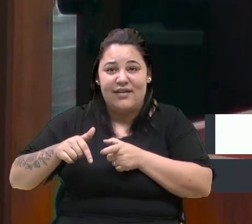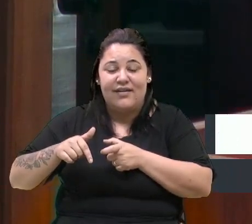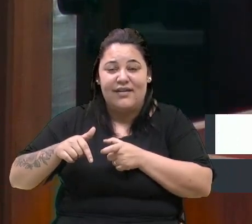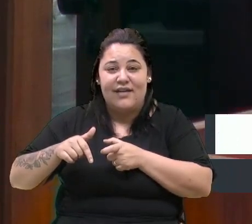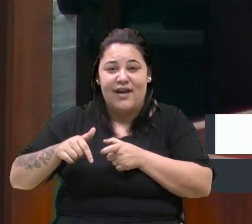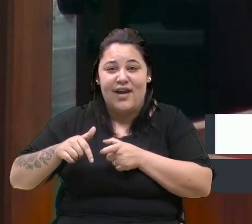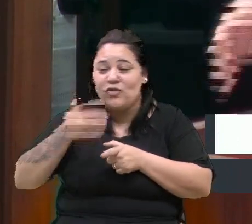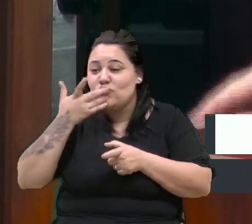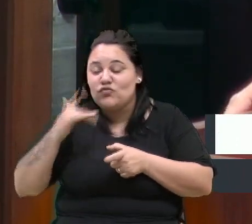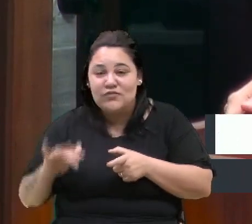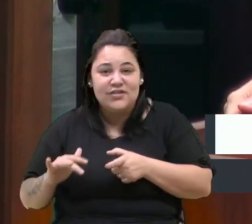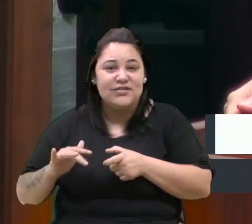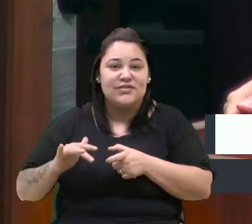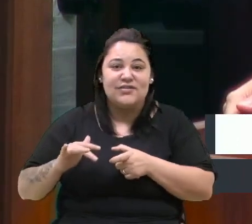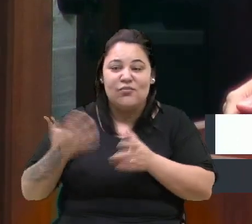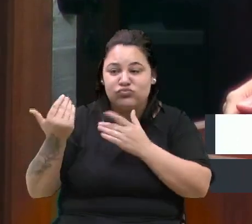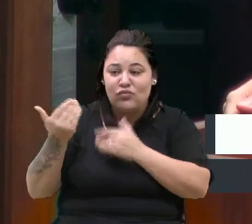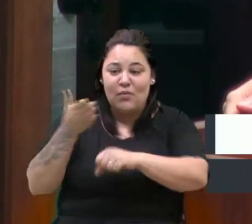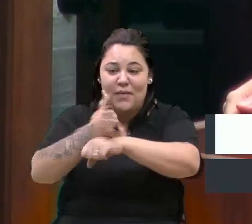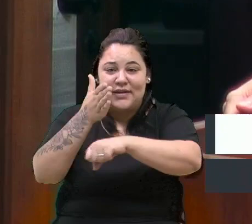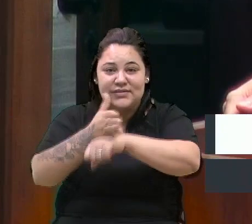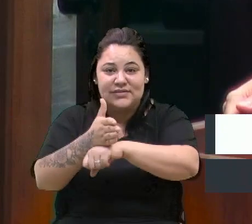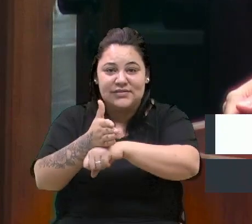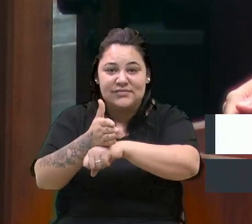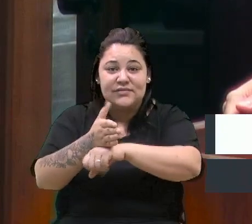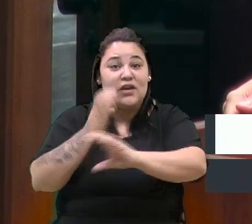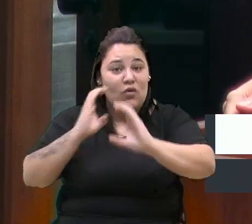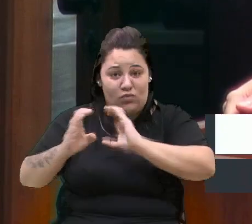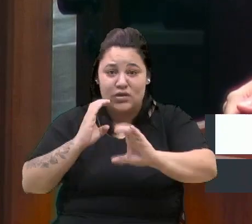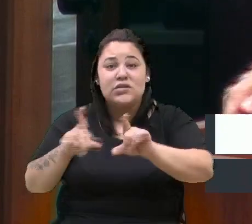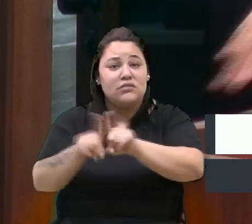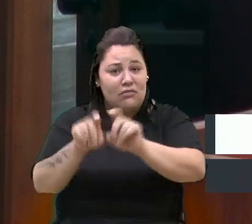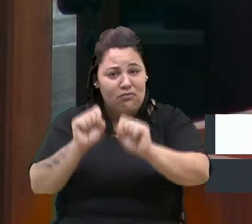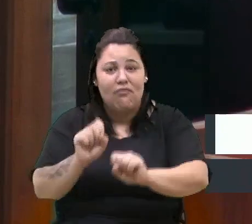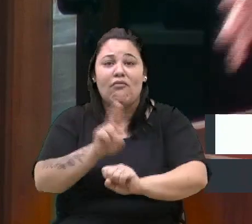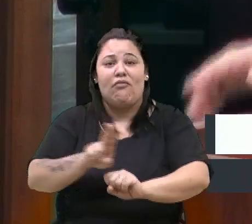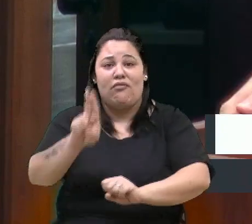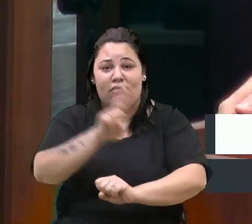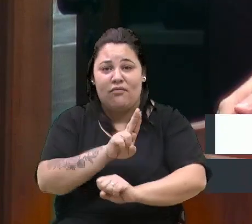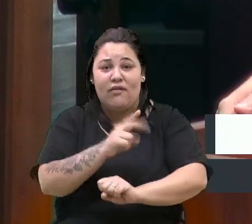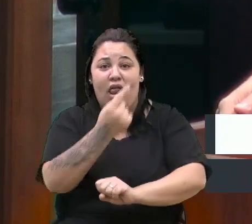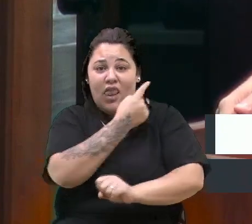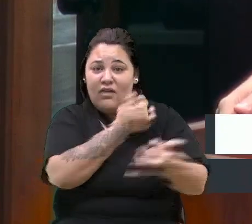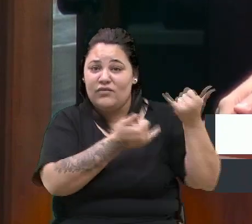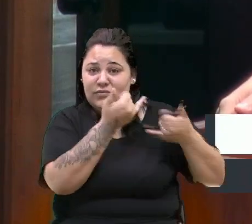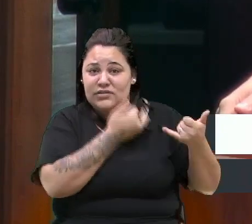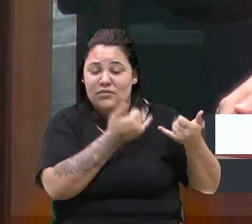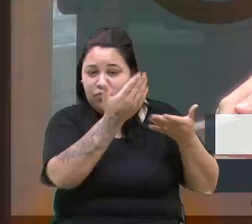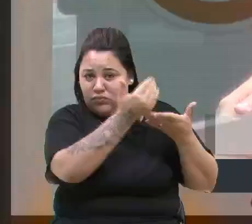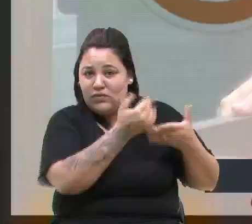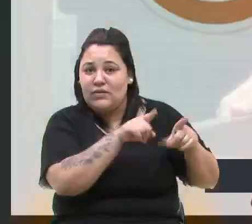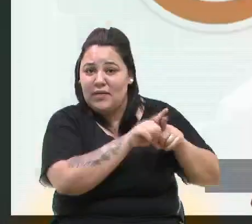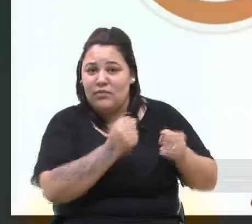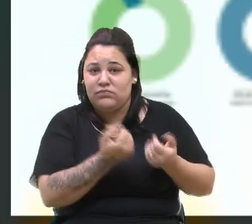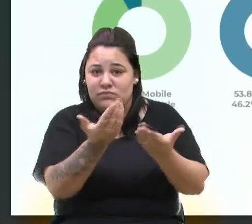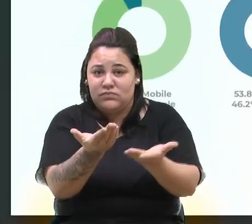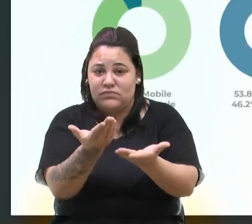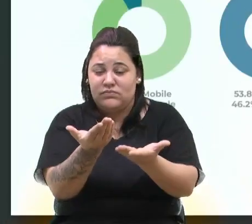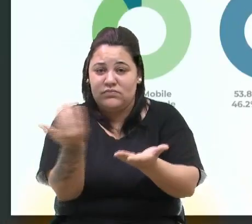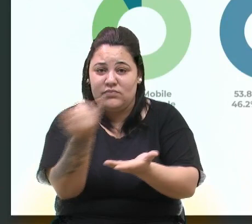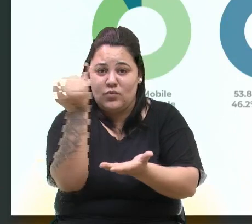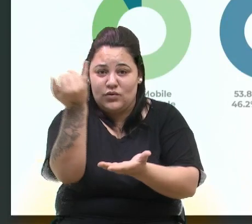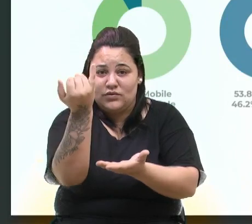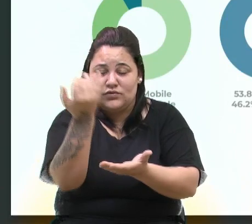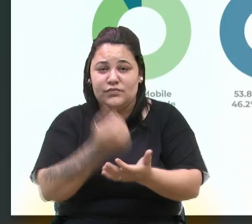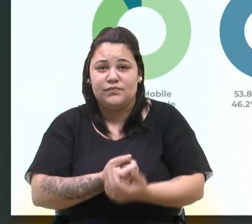entretenimento, de divulgação e de comunicação, né? Aqui alguns dados que também são importantes, pode